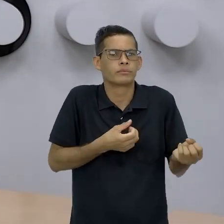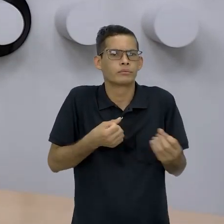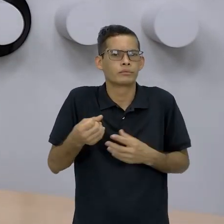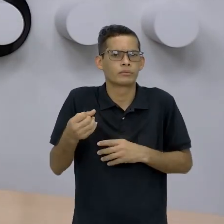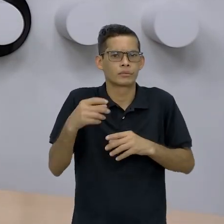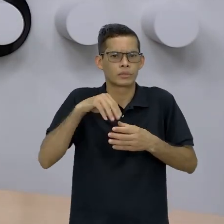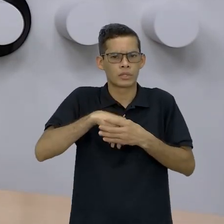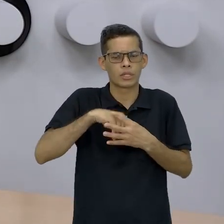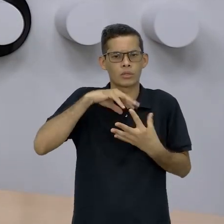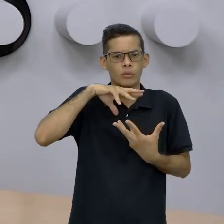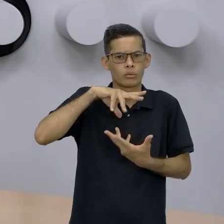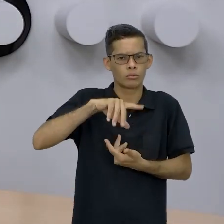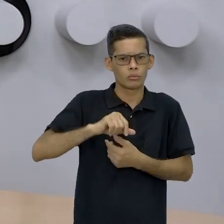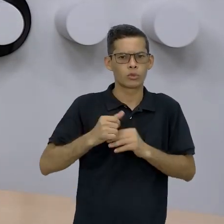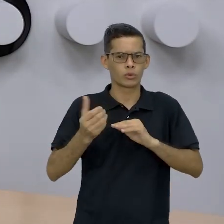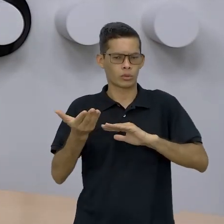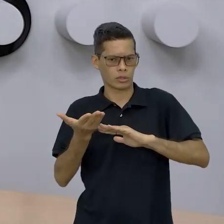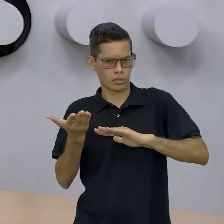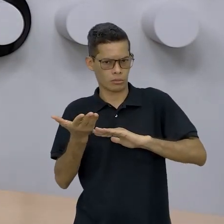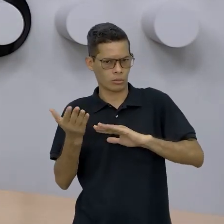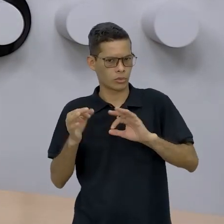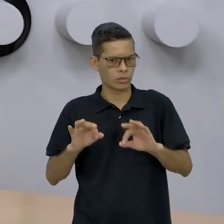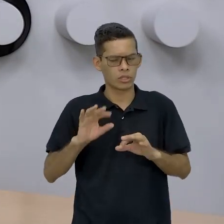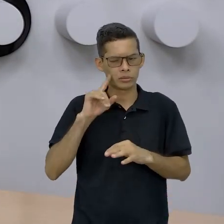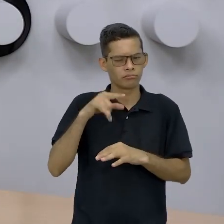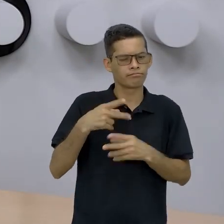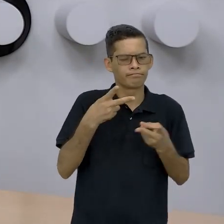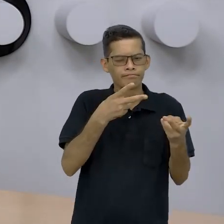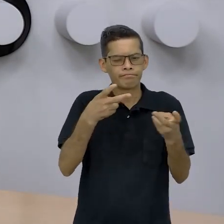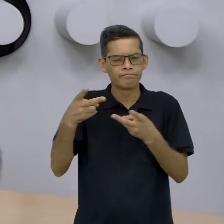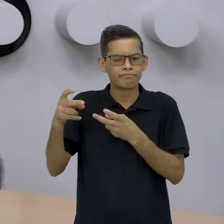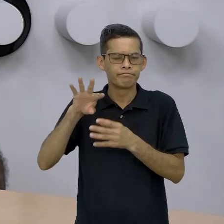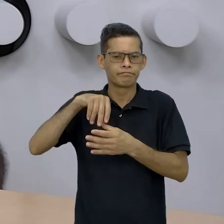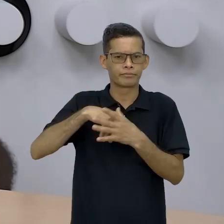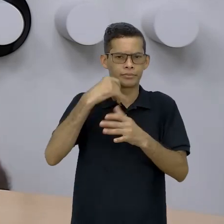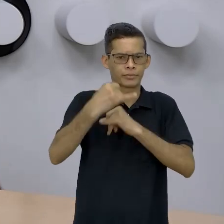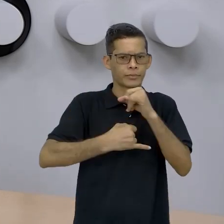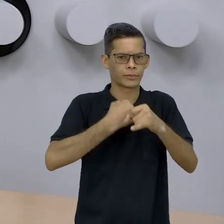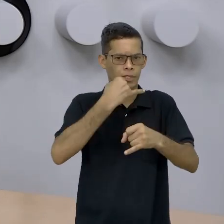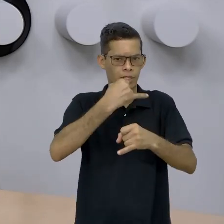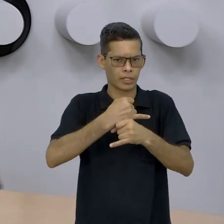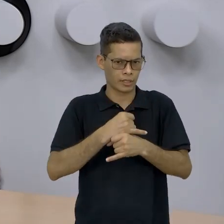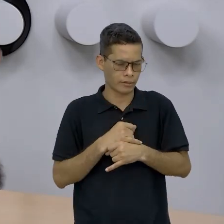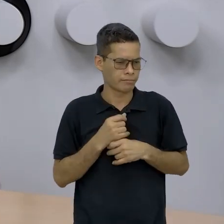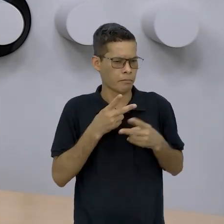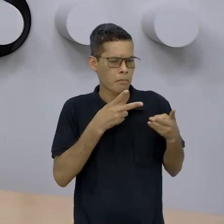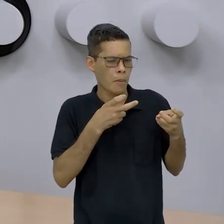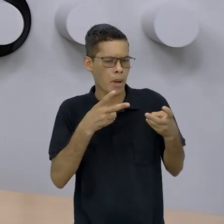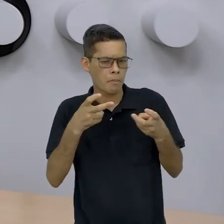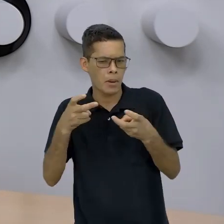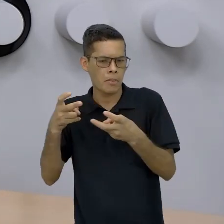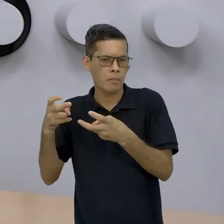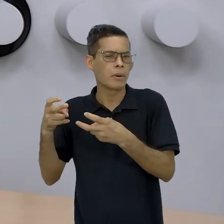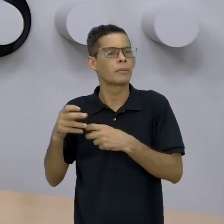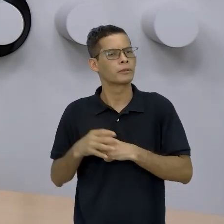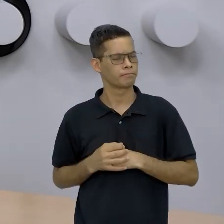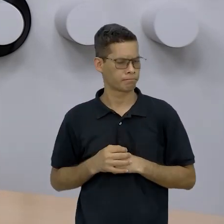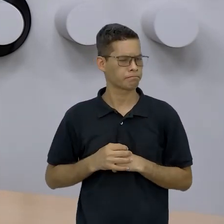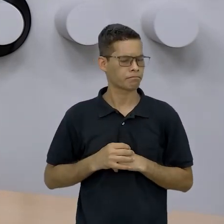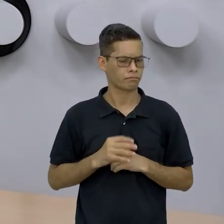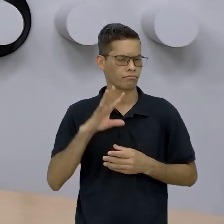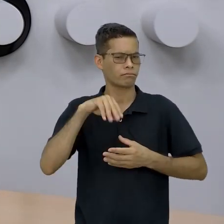contemporâneo, e a gente vê isso na internet principalmente, acabou, de alguma forma, contemplando uma